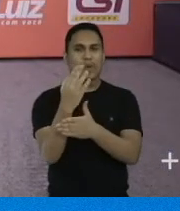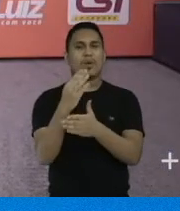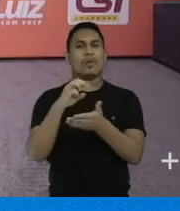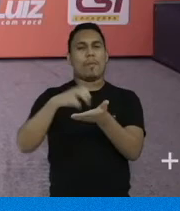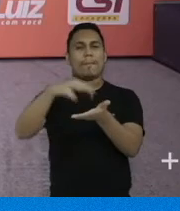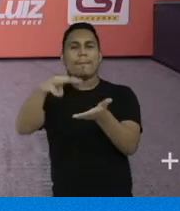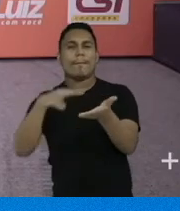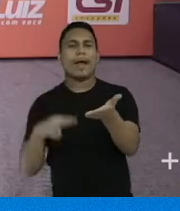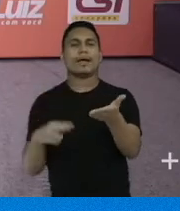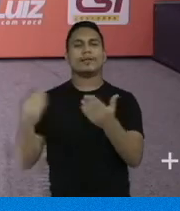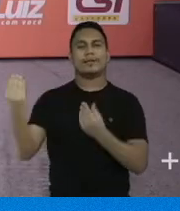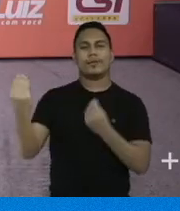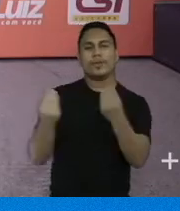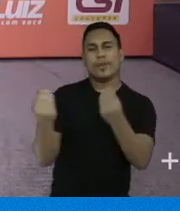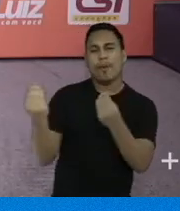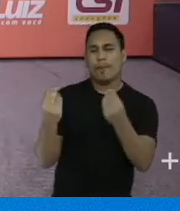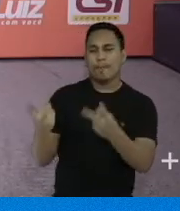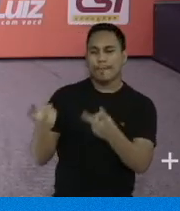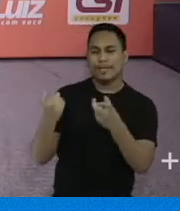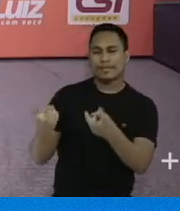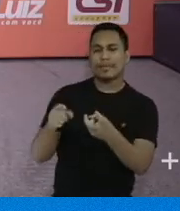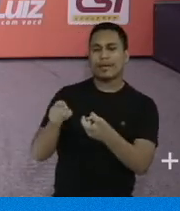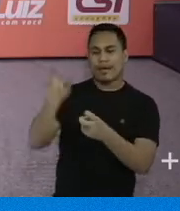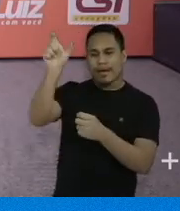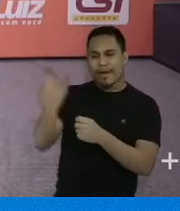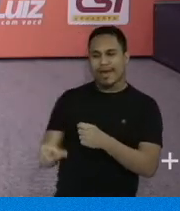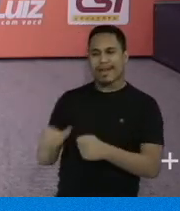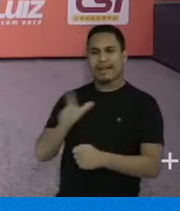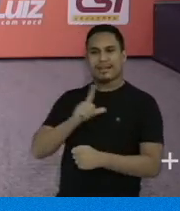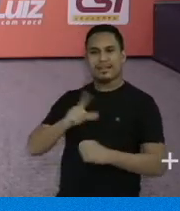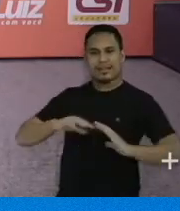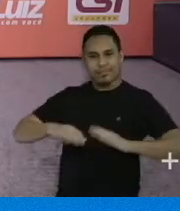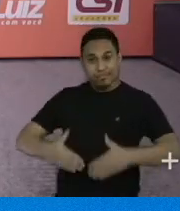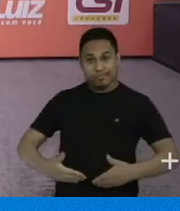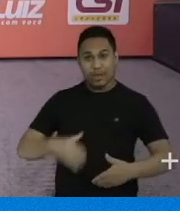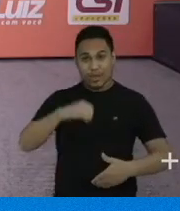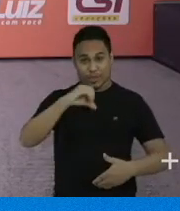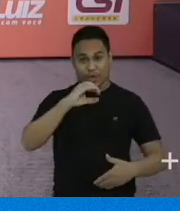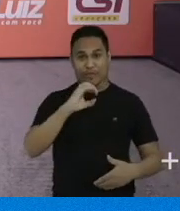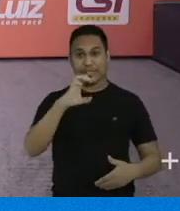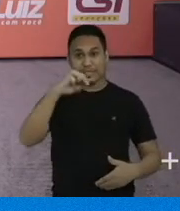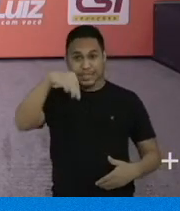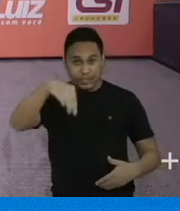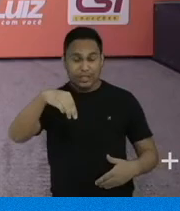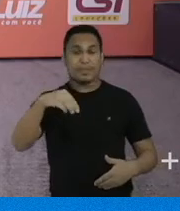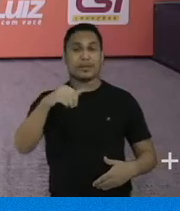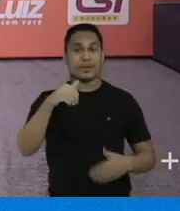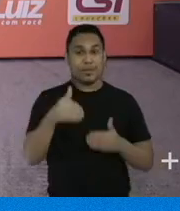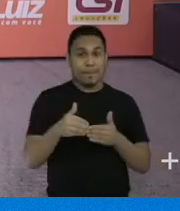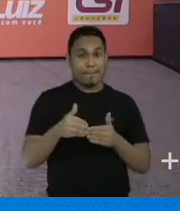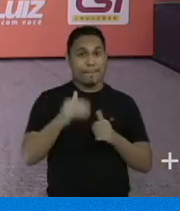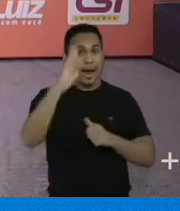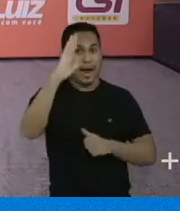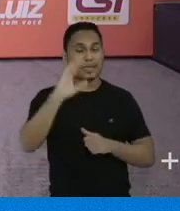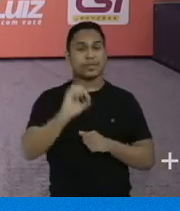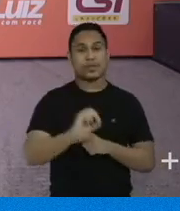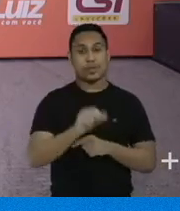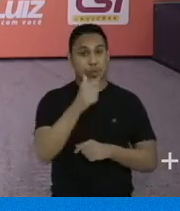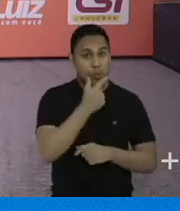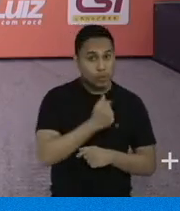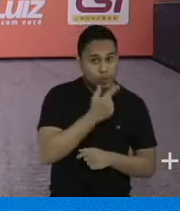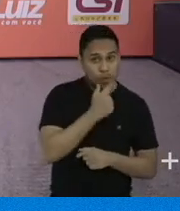determina que a circunferência abdominal acima de 90 centímetros nos homens ou acima de 80 centímetros